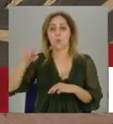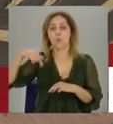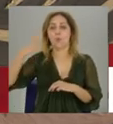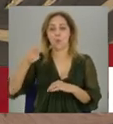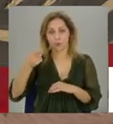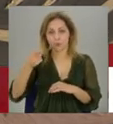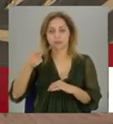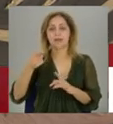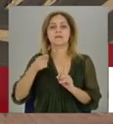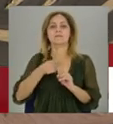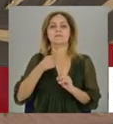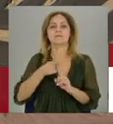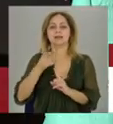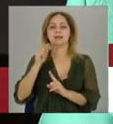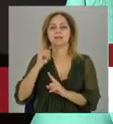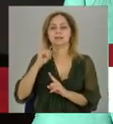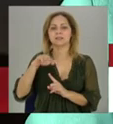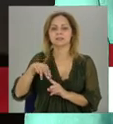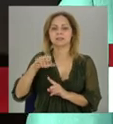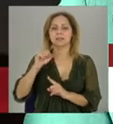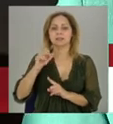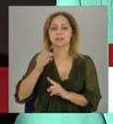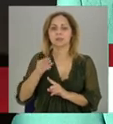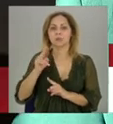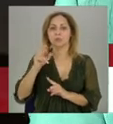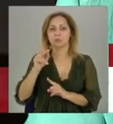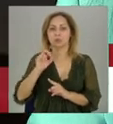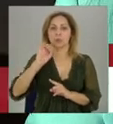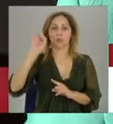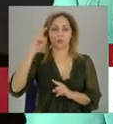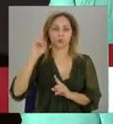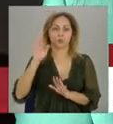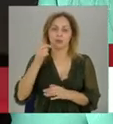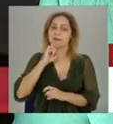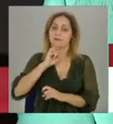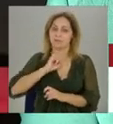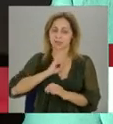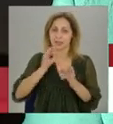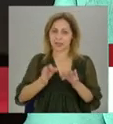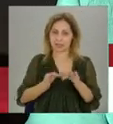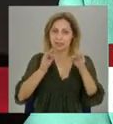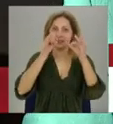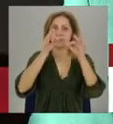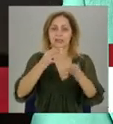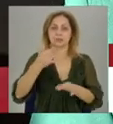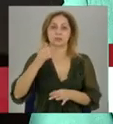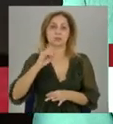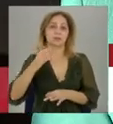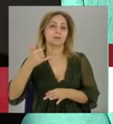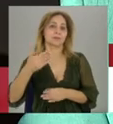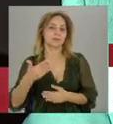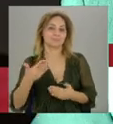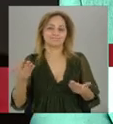em Singapura, que estava prevista para outubro, que já tivemos a notícia que vai ser adiada para 2021. Portanto, tudo